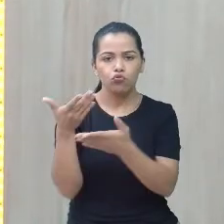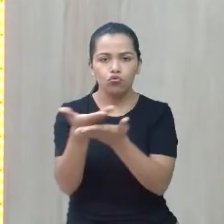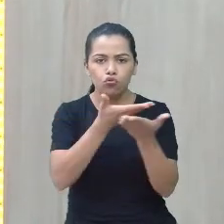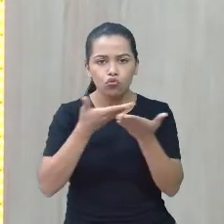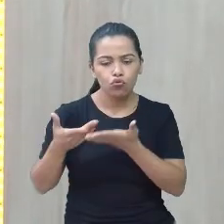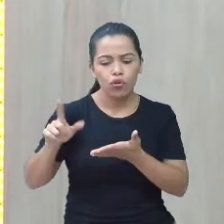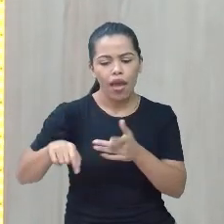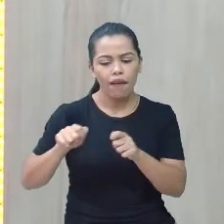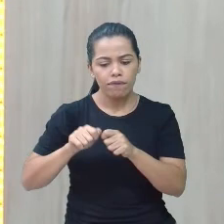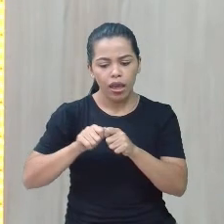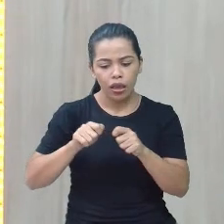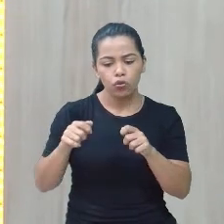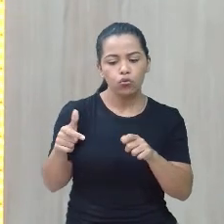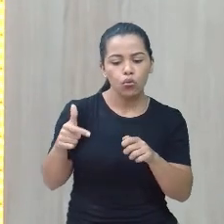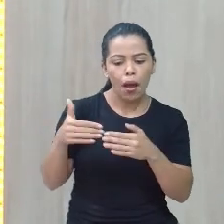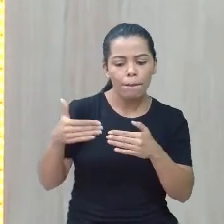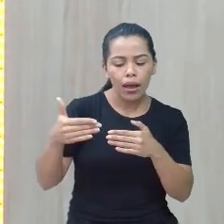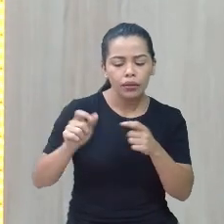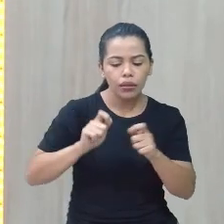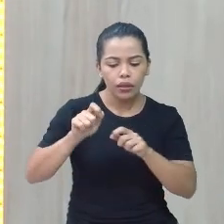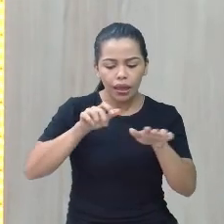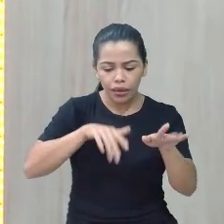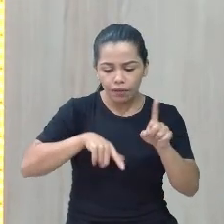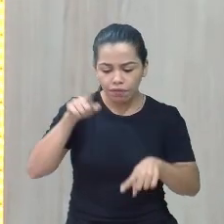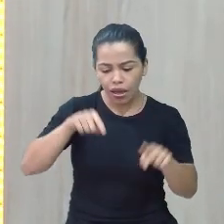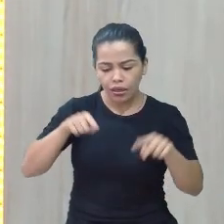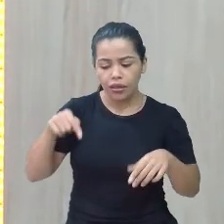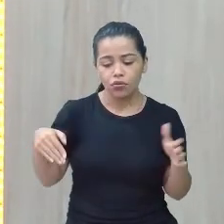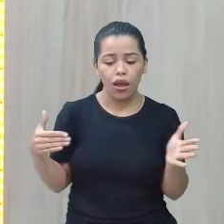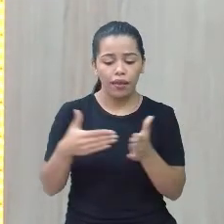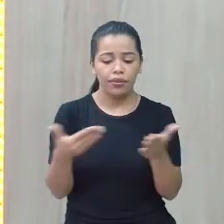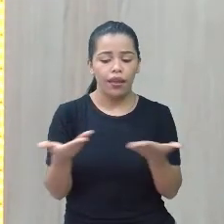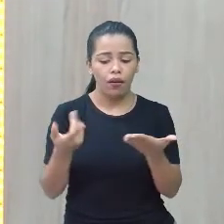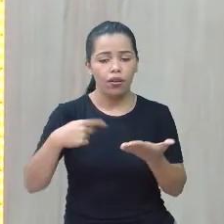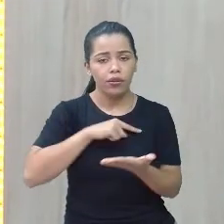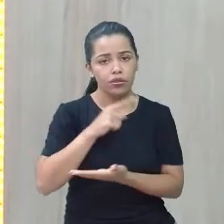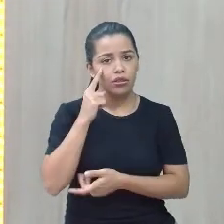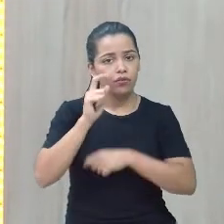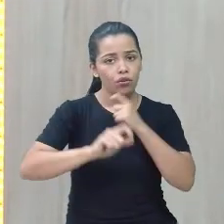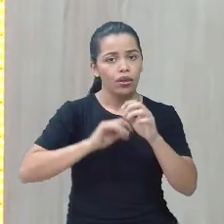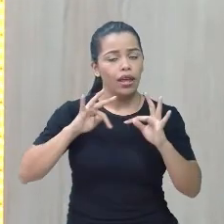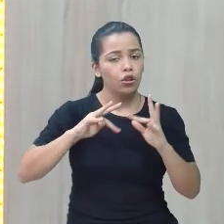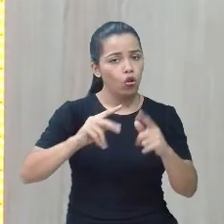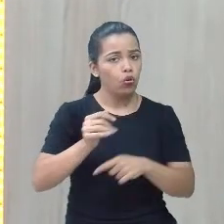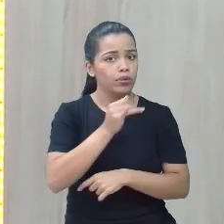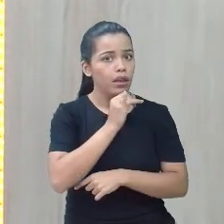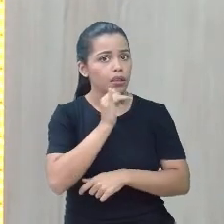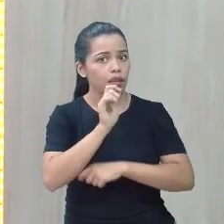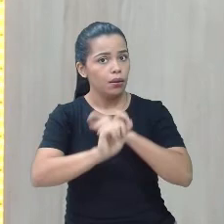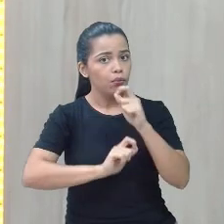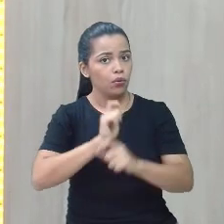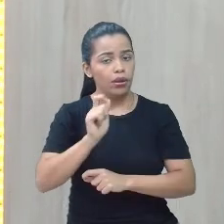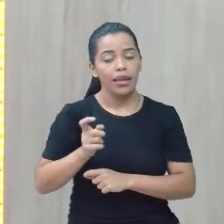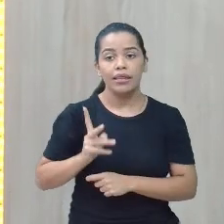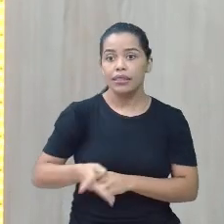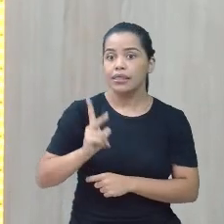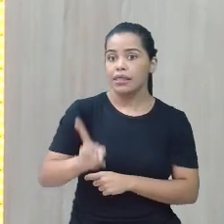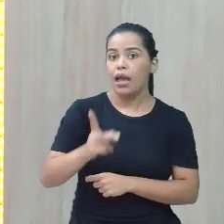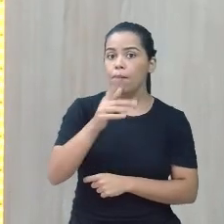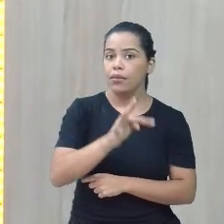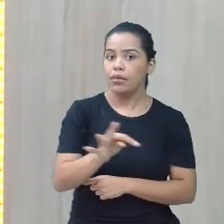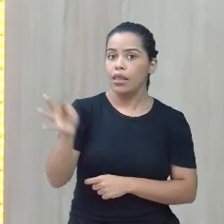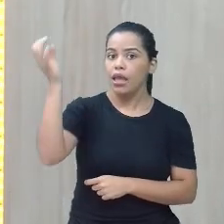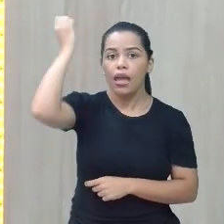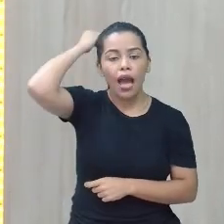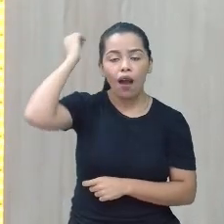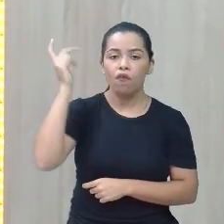de algumas variações. Até o presente momento a gente viu aí todos esses exemplos, mas sempre o Tiago dizia, será que eu consigo